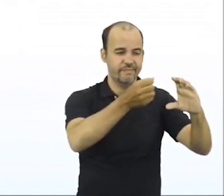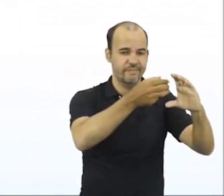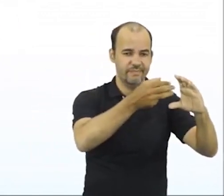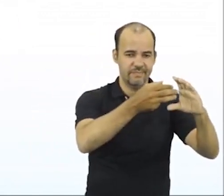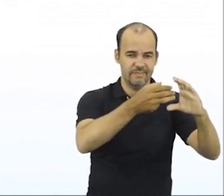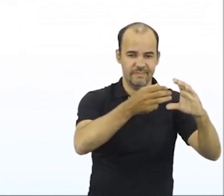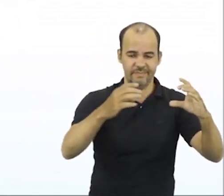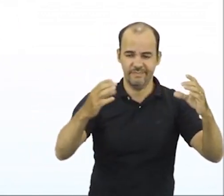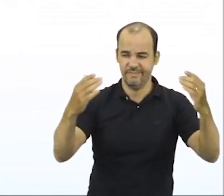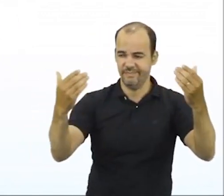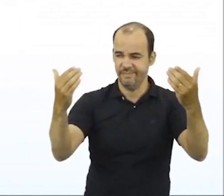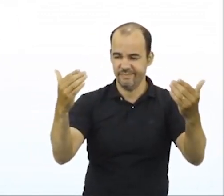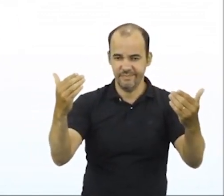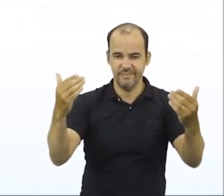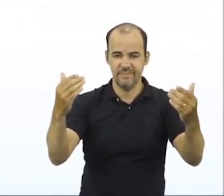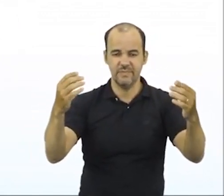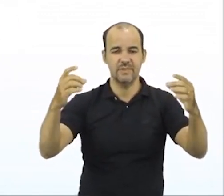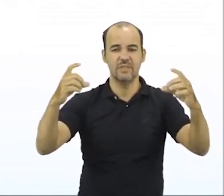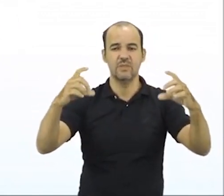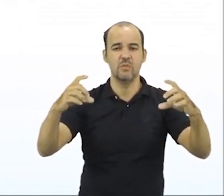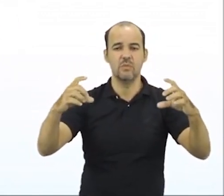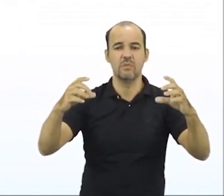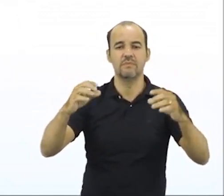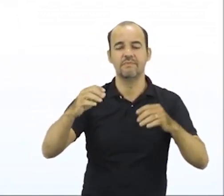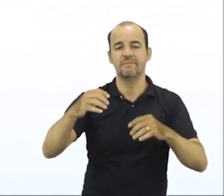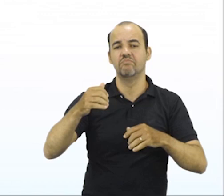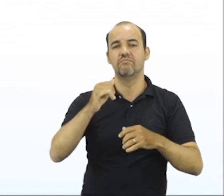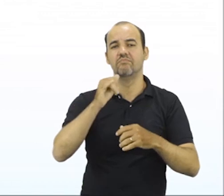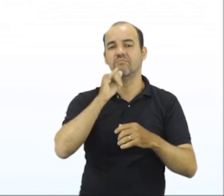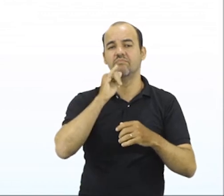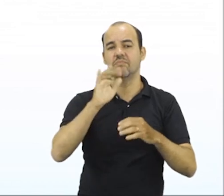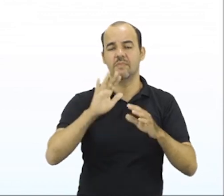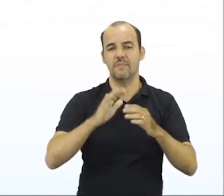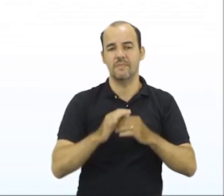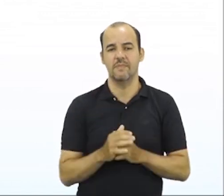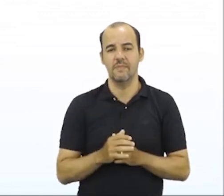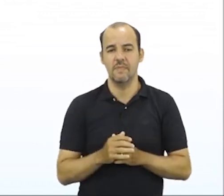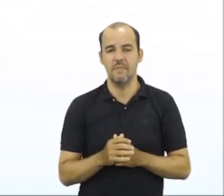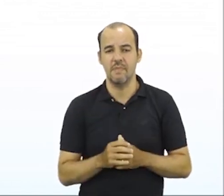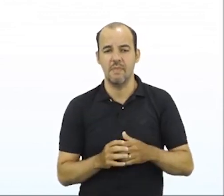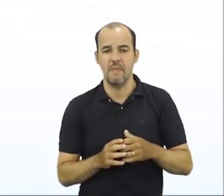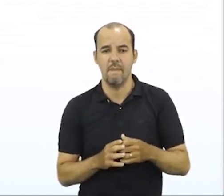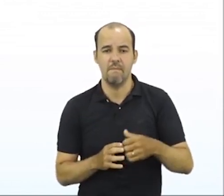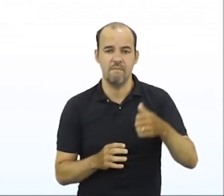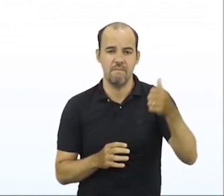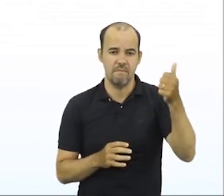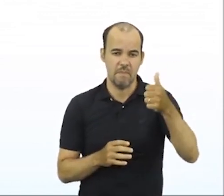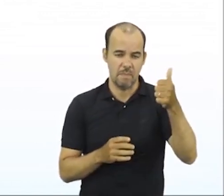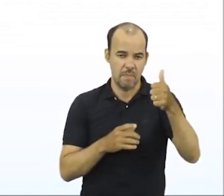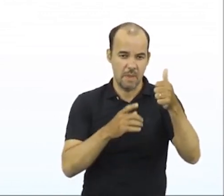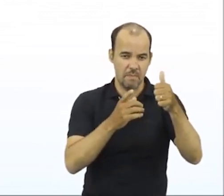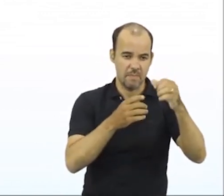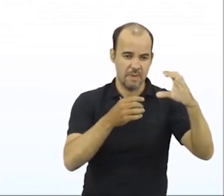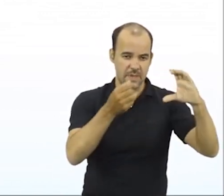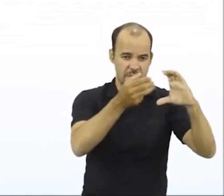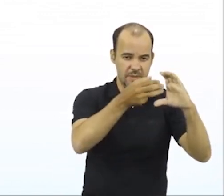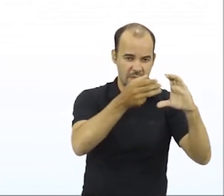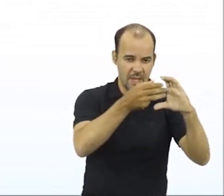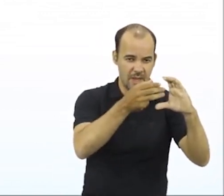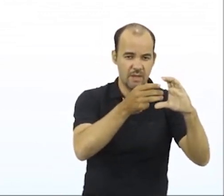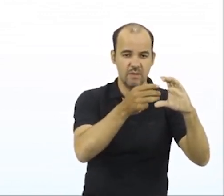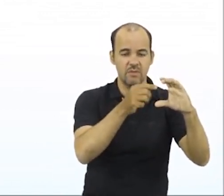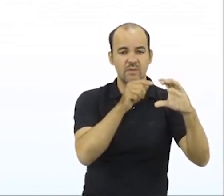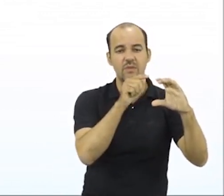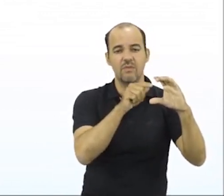Imagine que eu tenho duas células, tá? O que é que vai acontecer? Essa primeira célula aqui vai ser uma célula que a